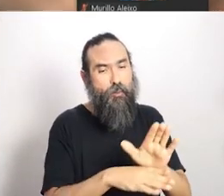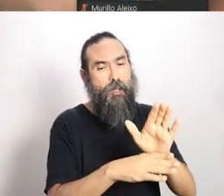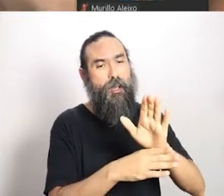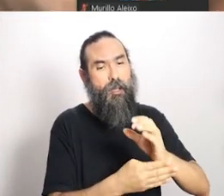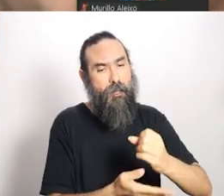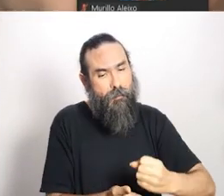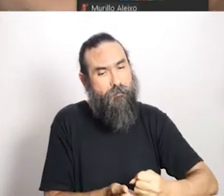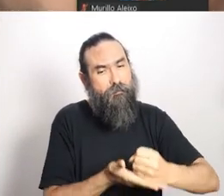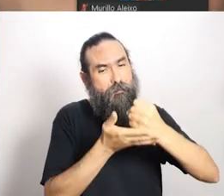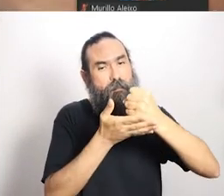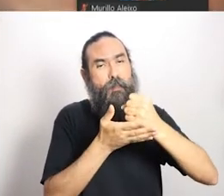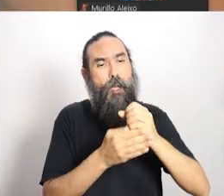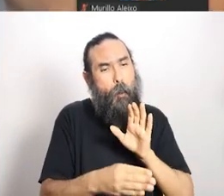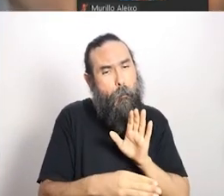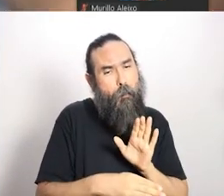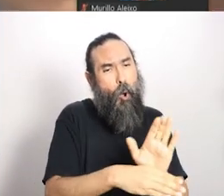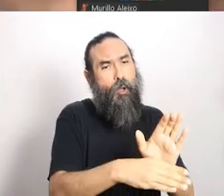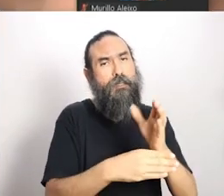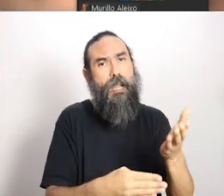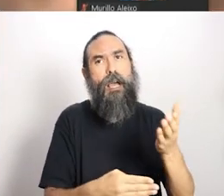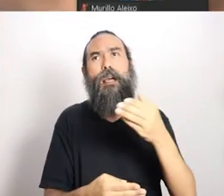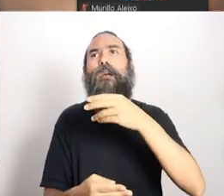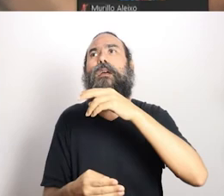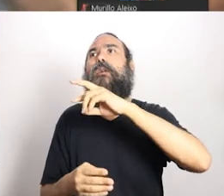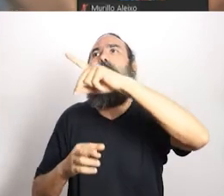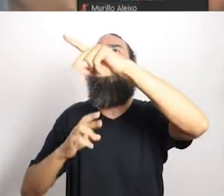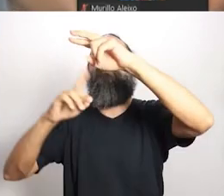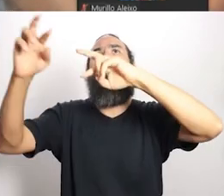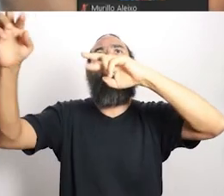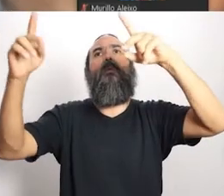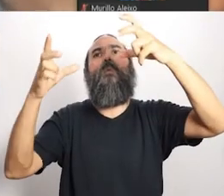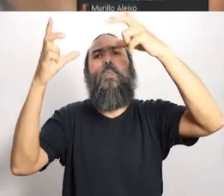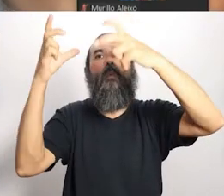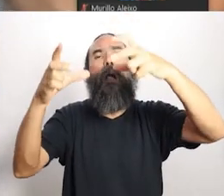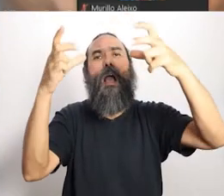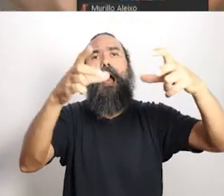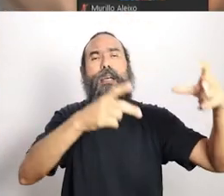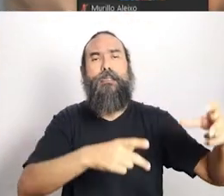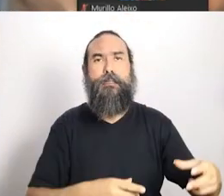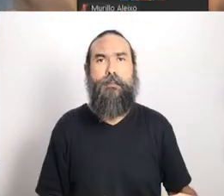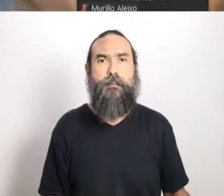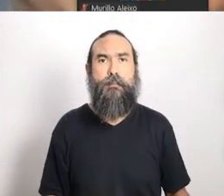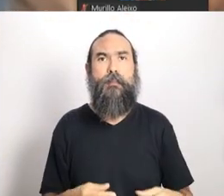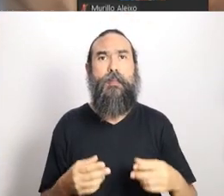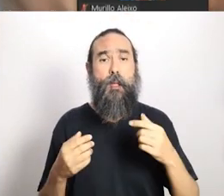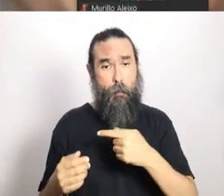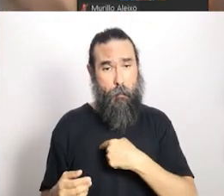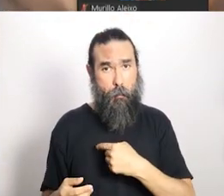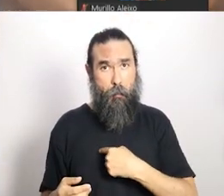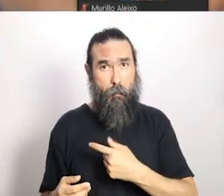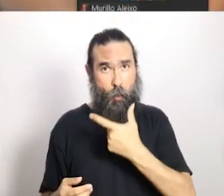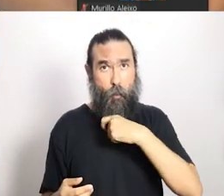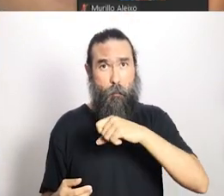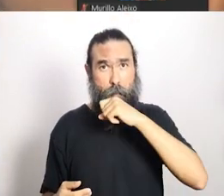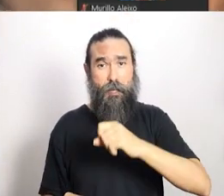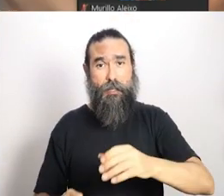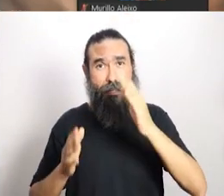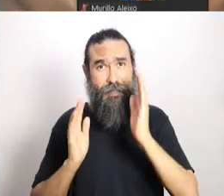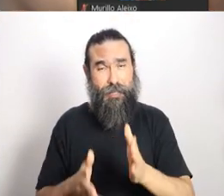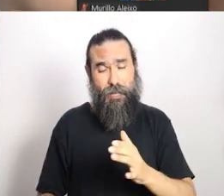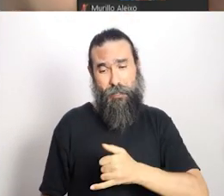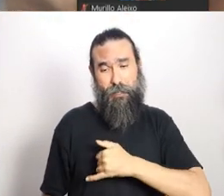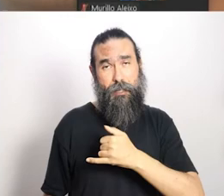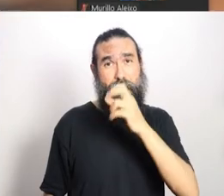levá-lo para lugares que ele ainda não tinha ido, porque, como foi bem dito aqui, né, meu pai tem